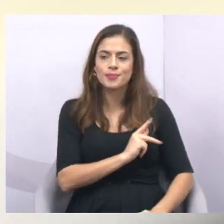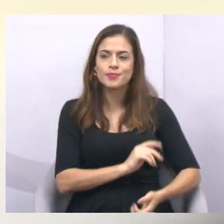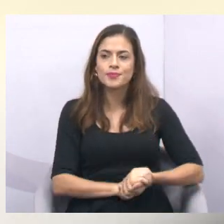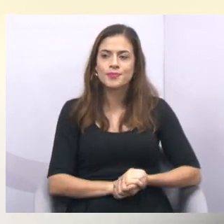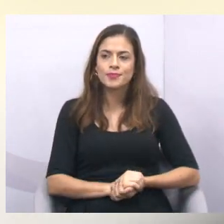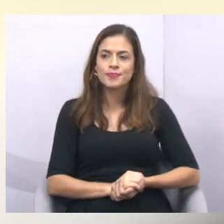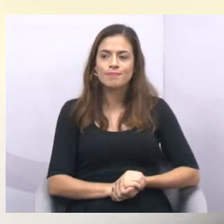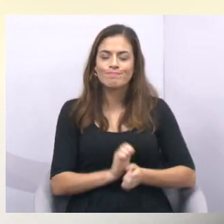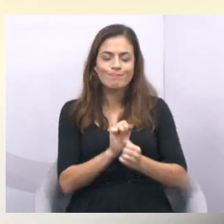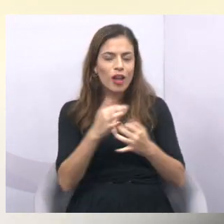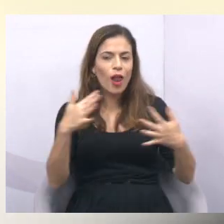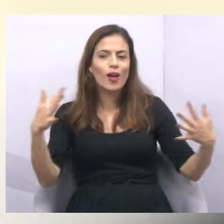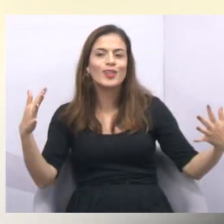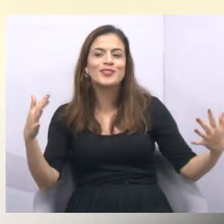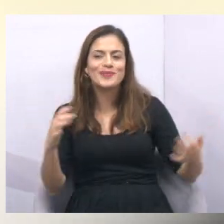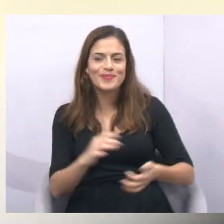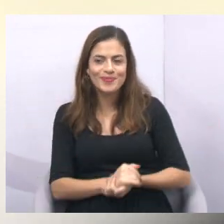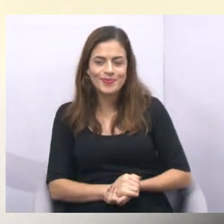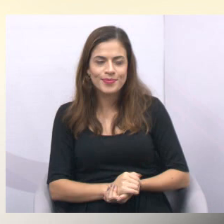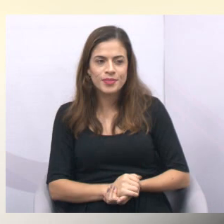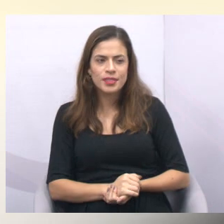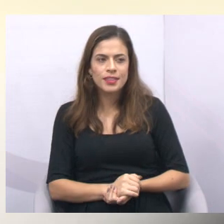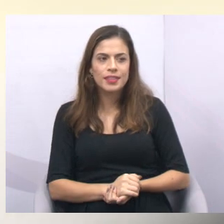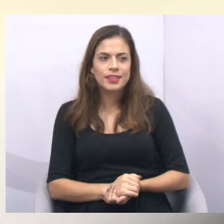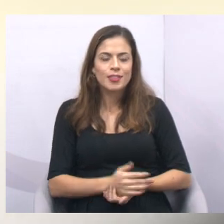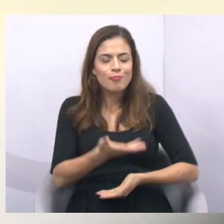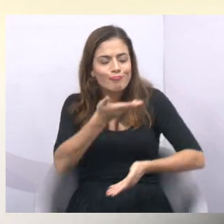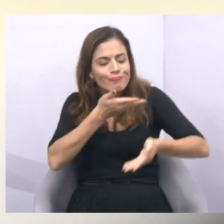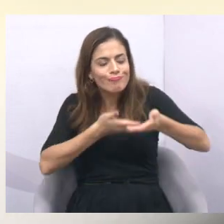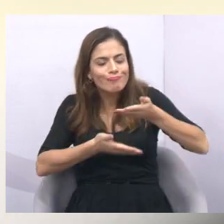Então é uma relação de muito carinho, de muito afeto,